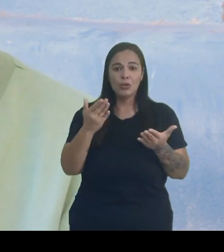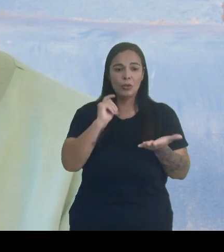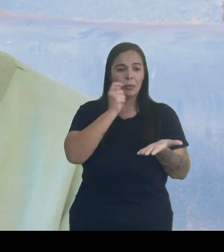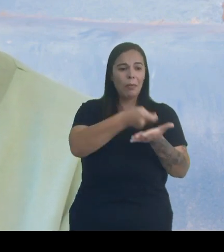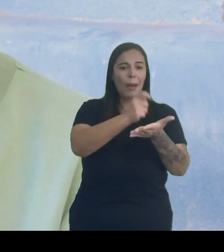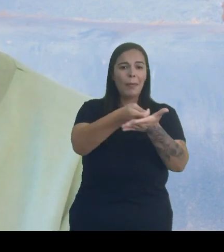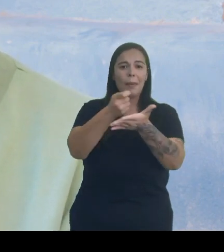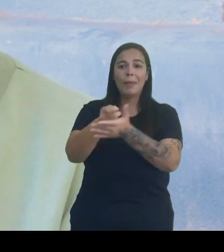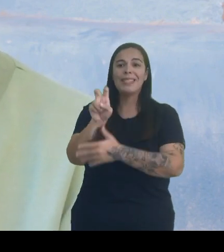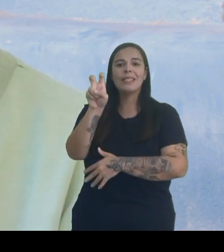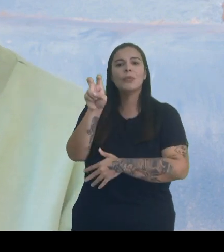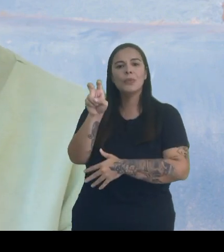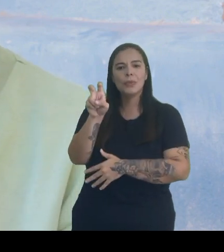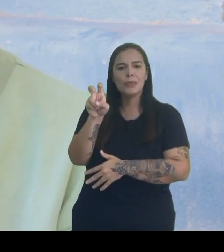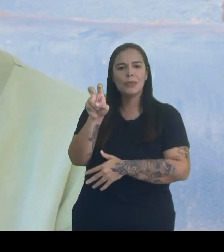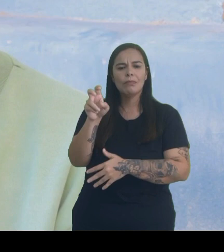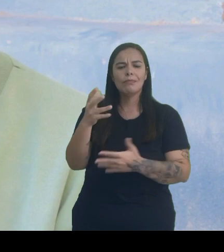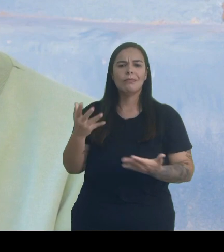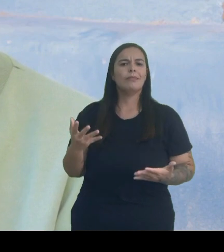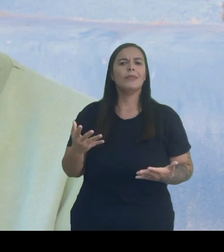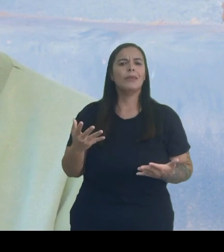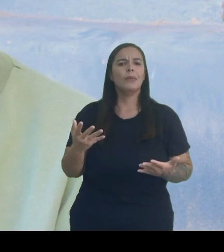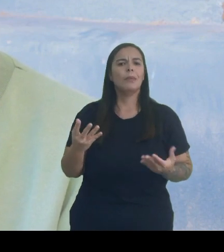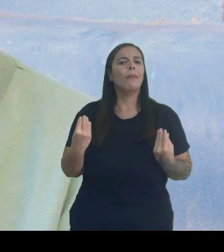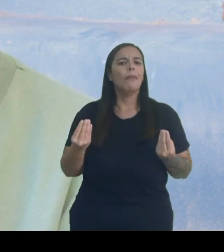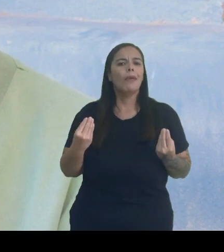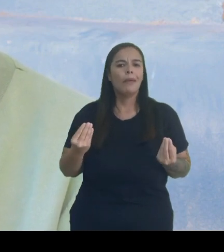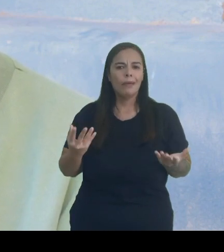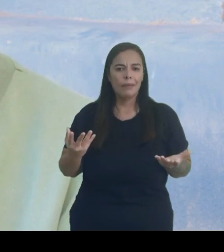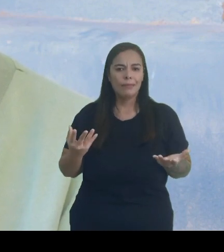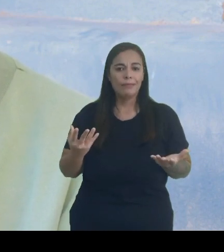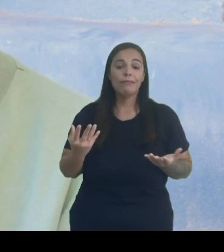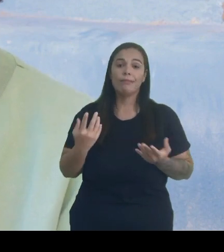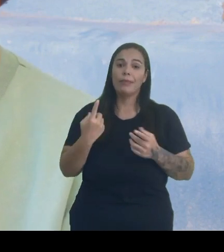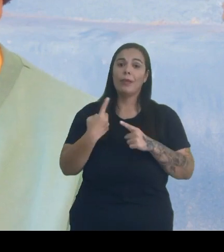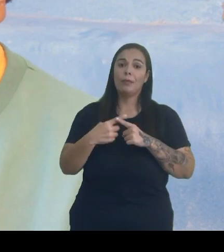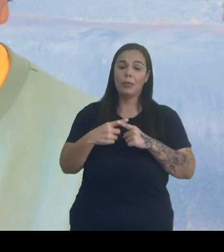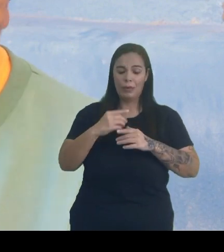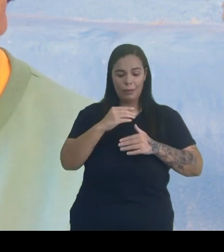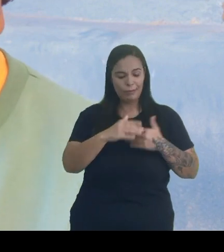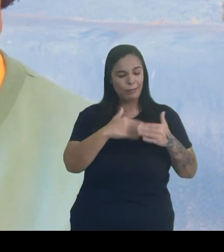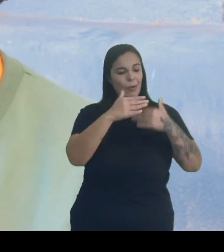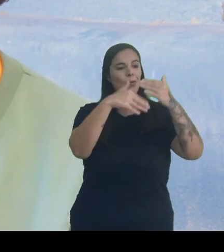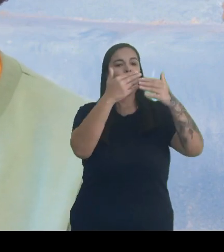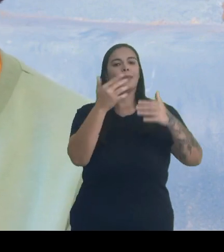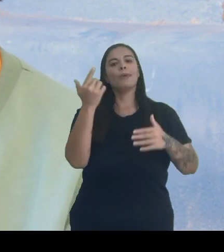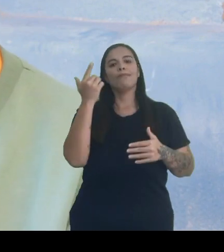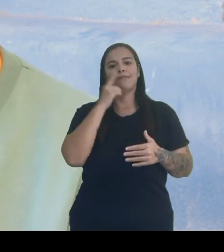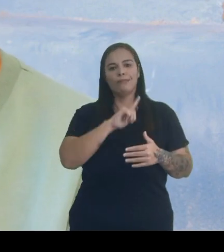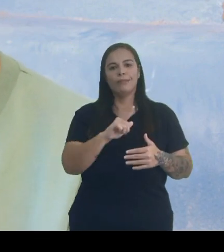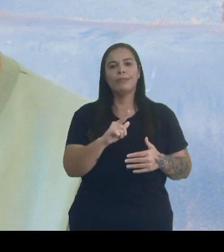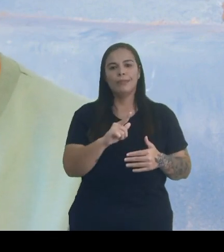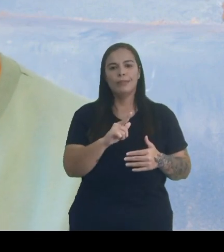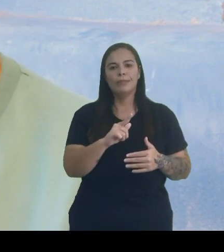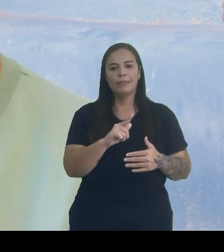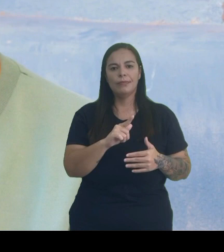contas. Por que eu pago essas 5 contas? Porque chegou o progresso, ele